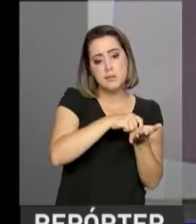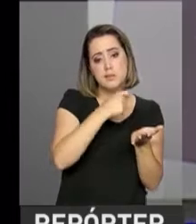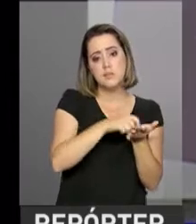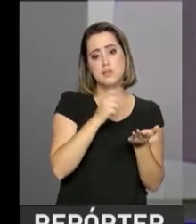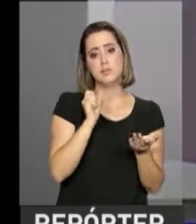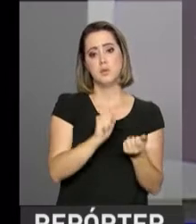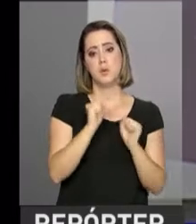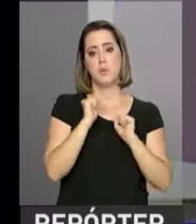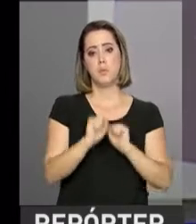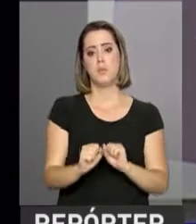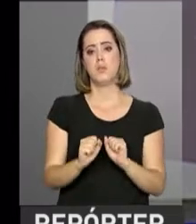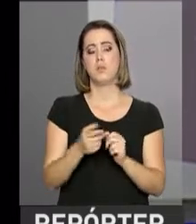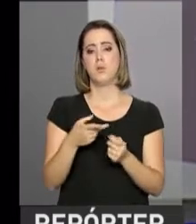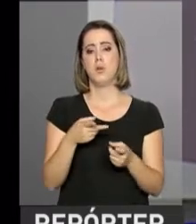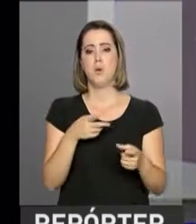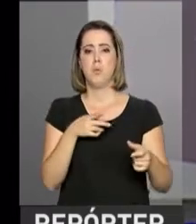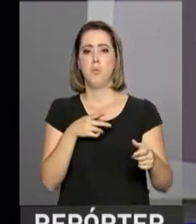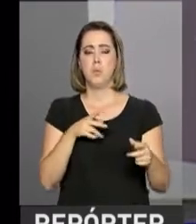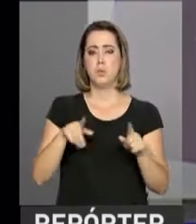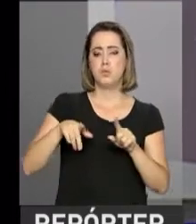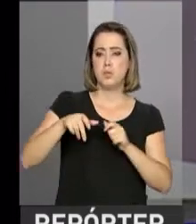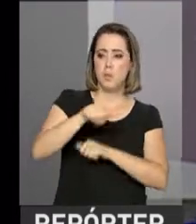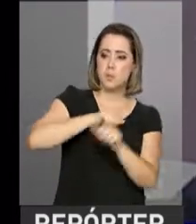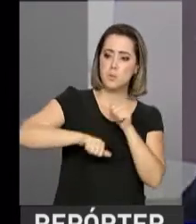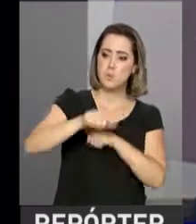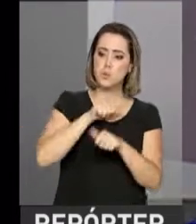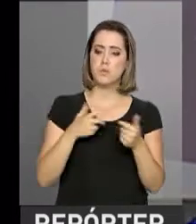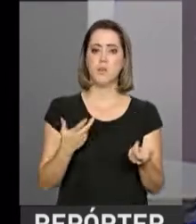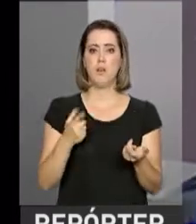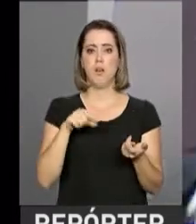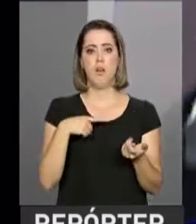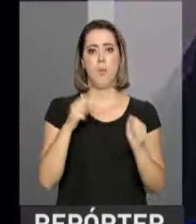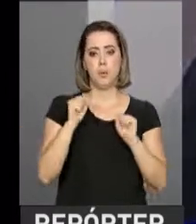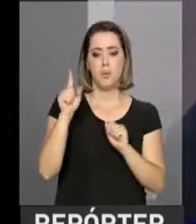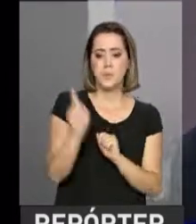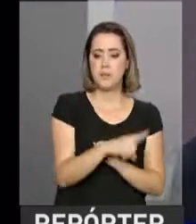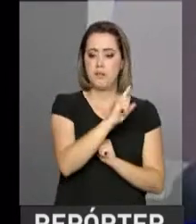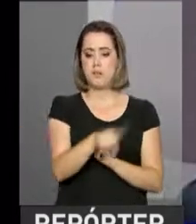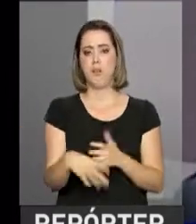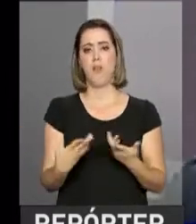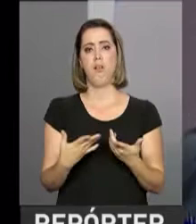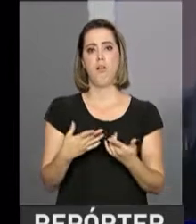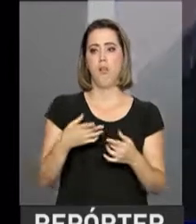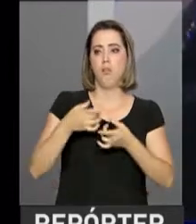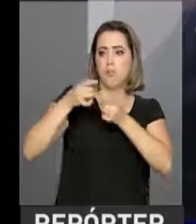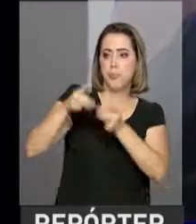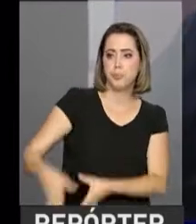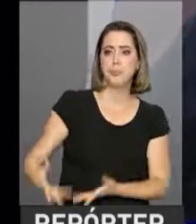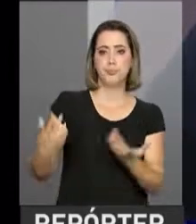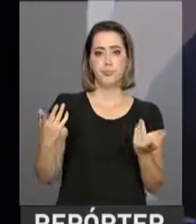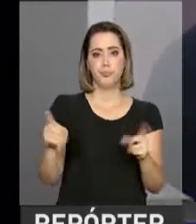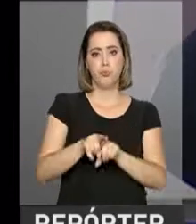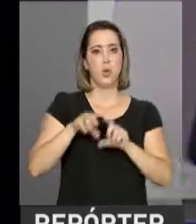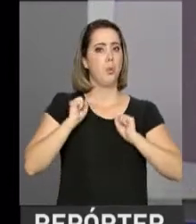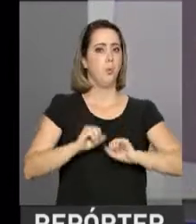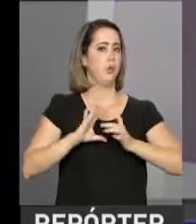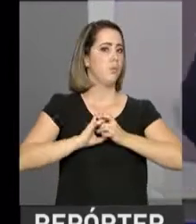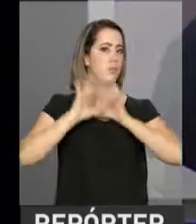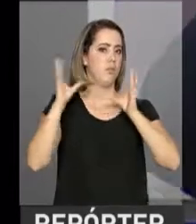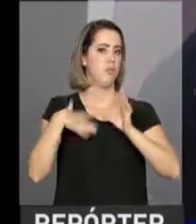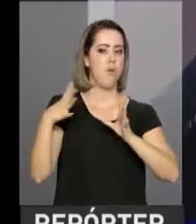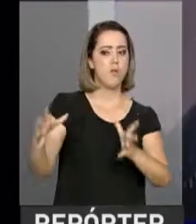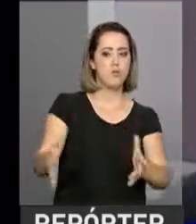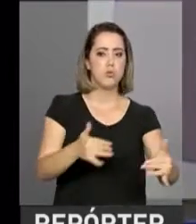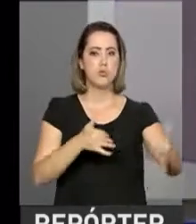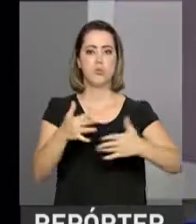disposição, nós podemos intervir no momento em que quisermos. Podemos suspender, podemos deixar produzir, podemos retirar os